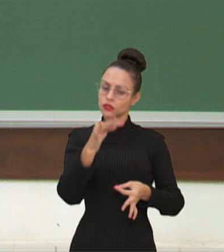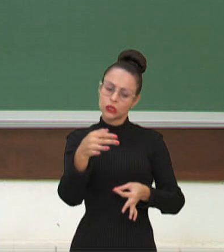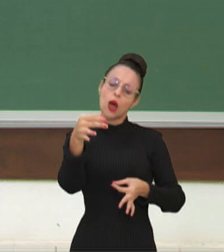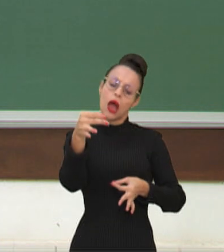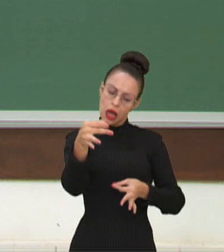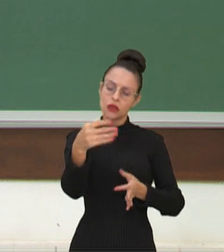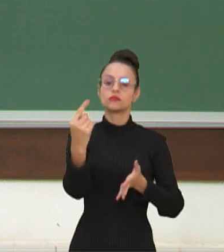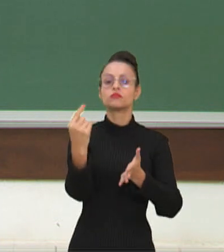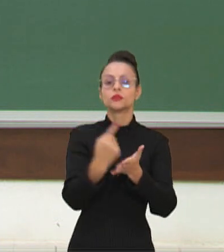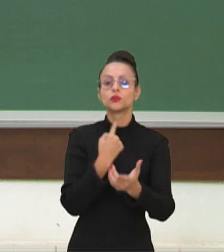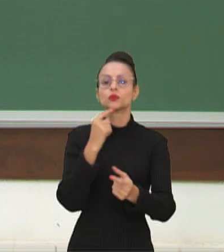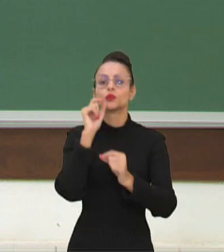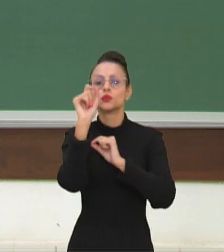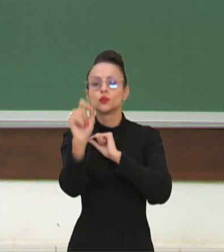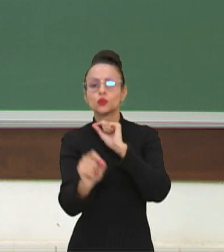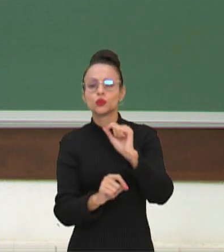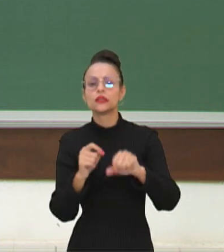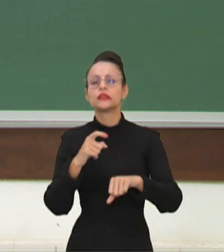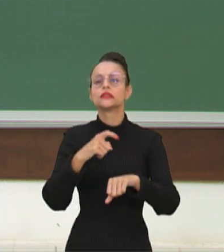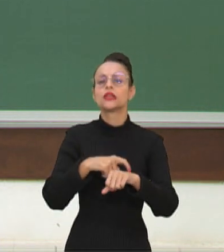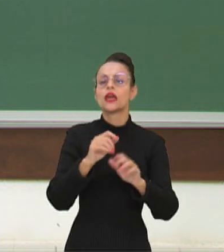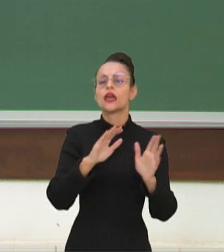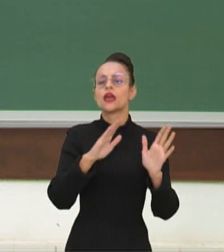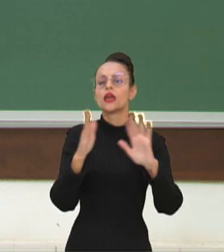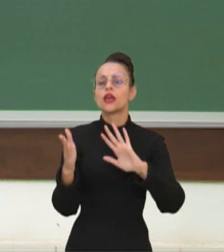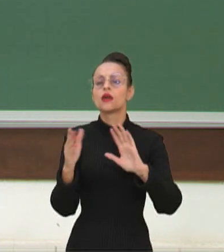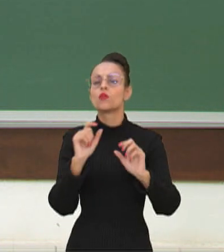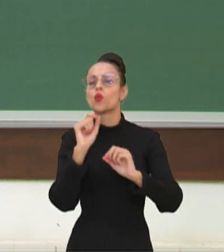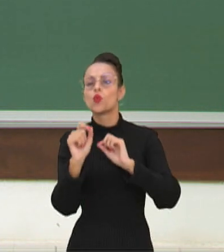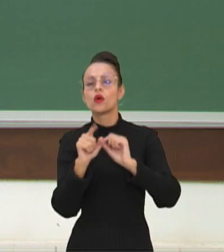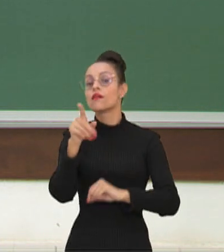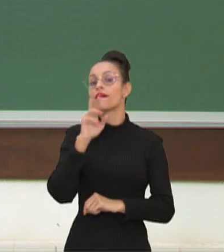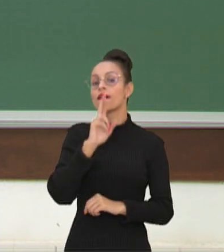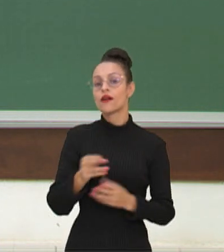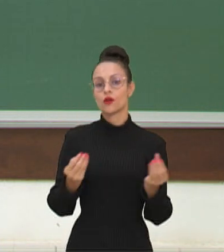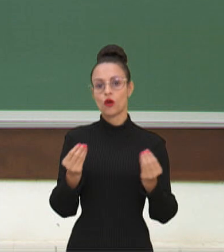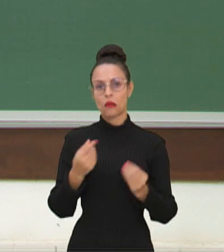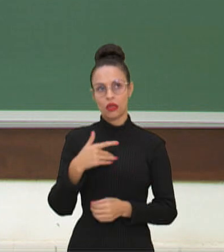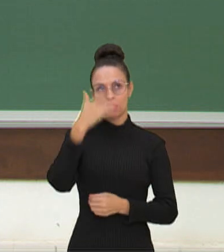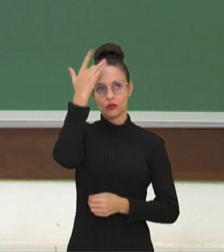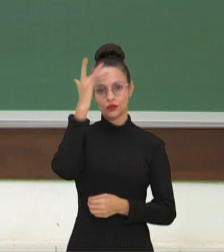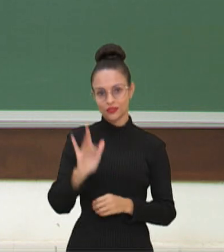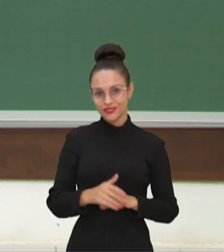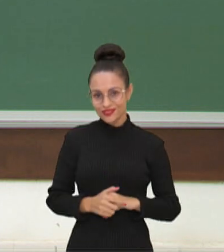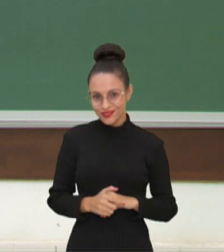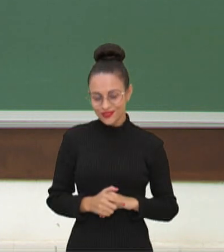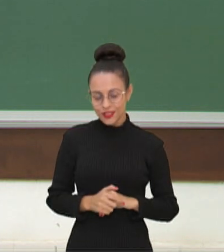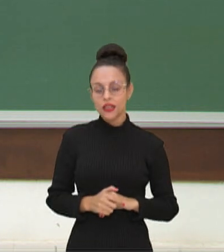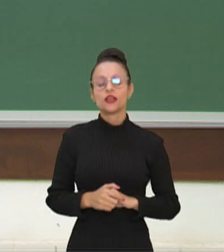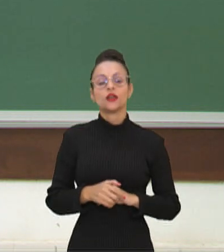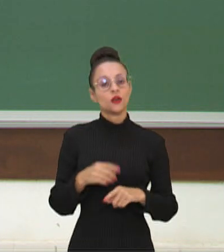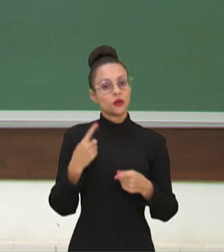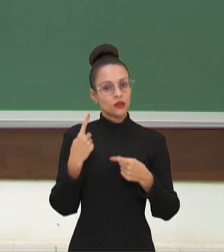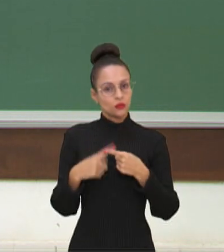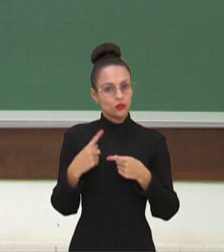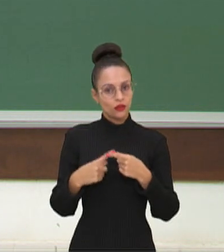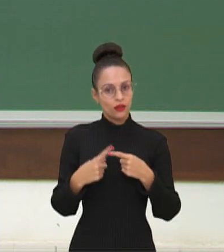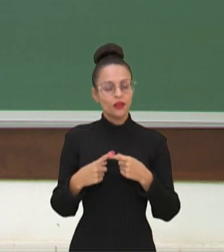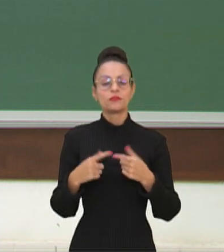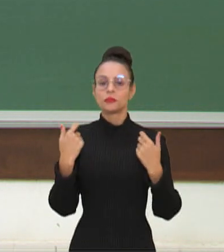significa isso? Então, para os católicos, dar Ave Marias refere-se ao horário em que